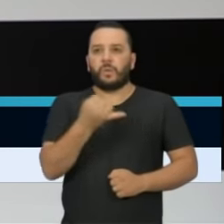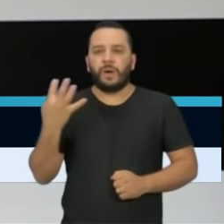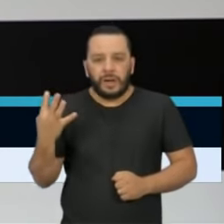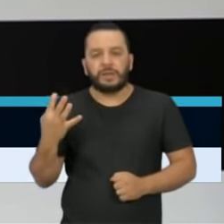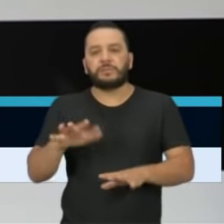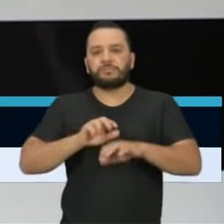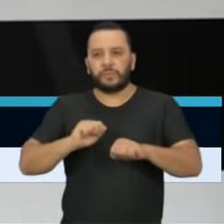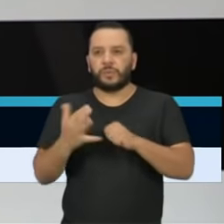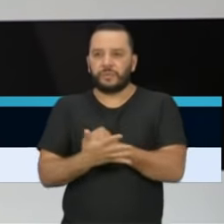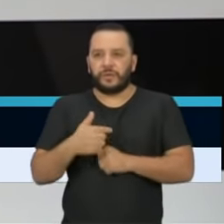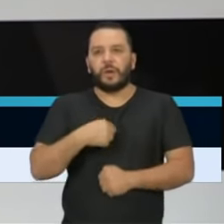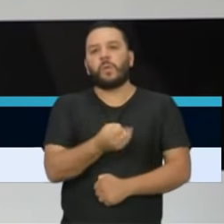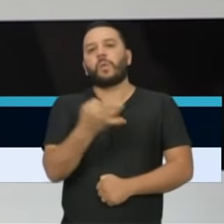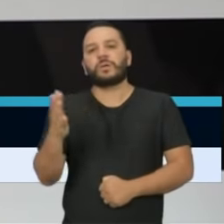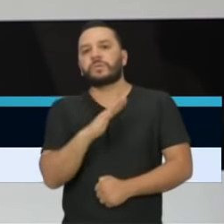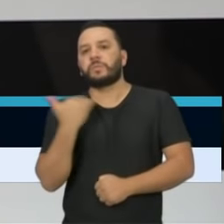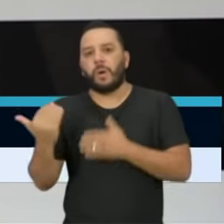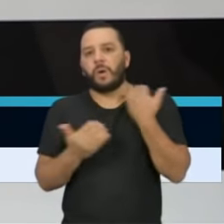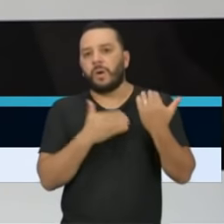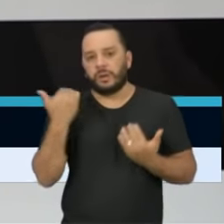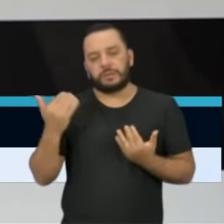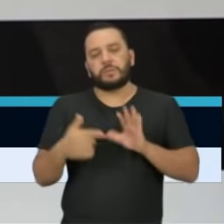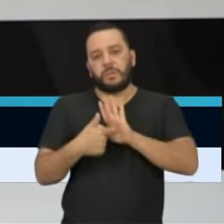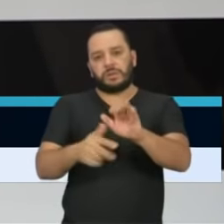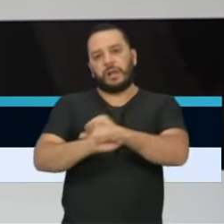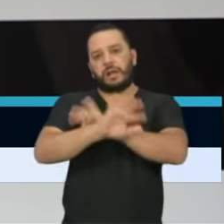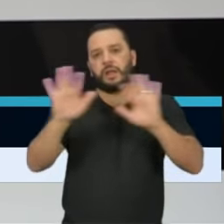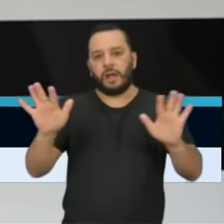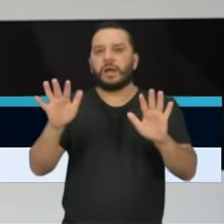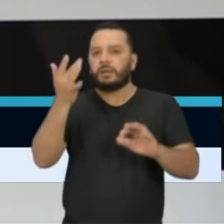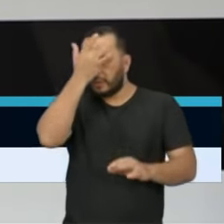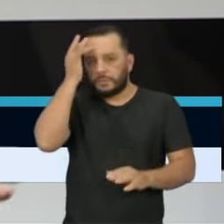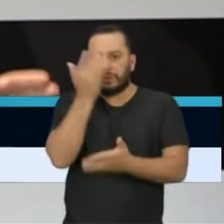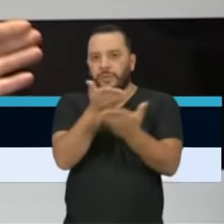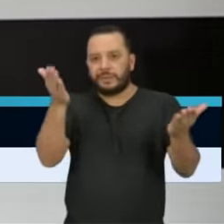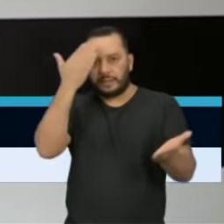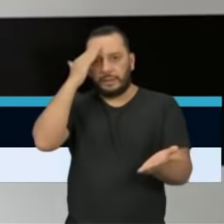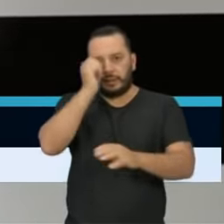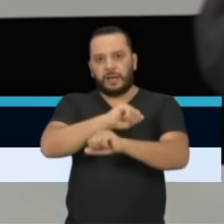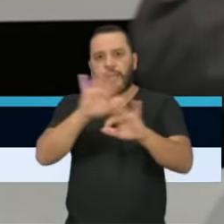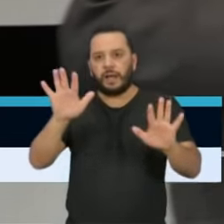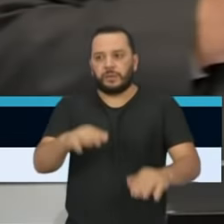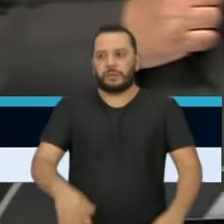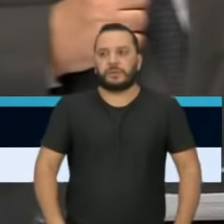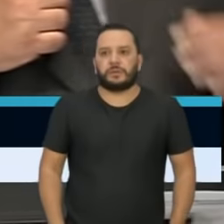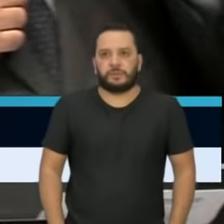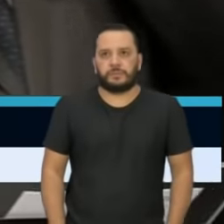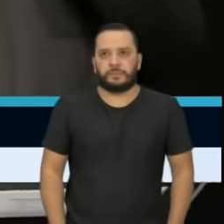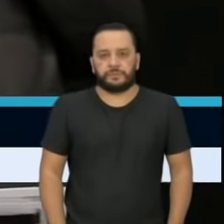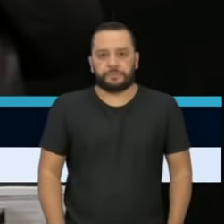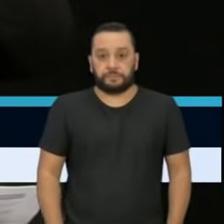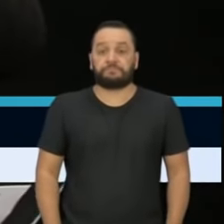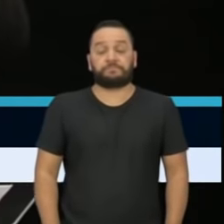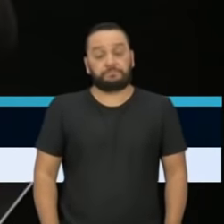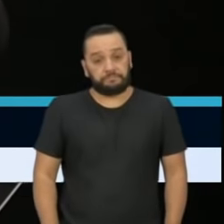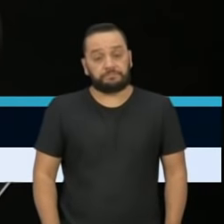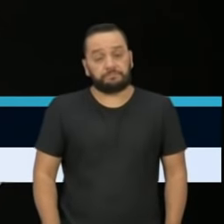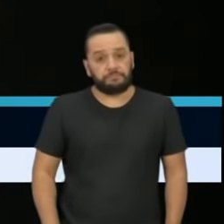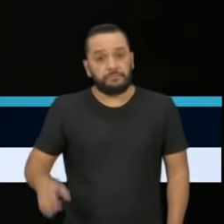óbitos, sempre da melhor transparência para a opinião pública de São Paulo. Doutor Guerra. Como todos os dias,